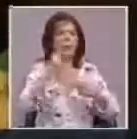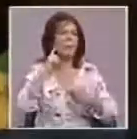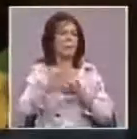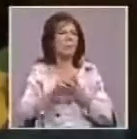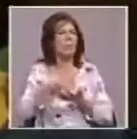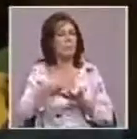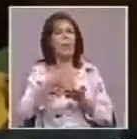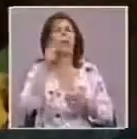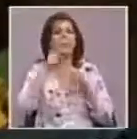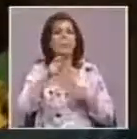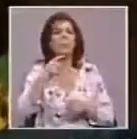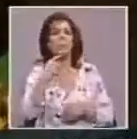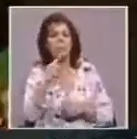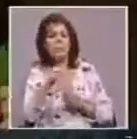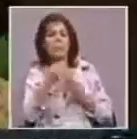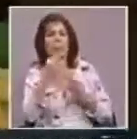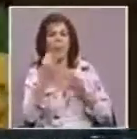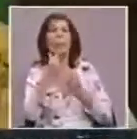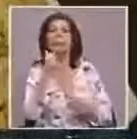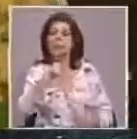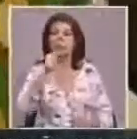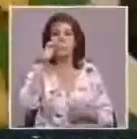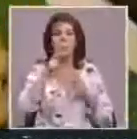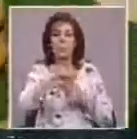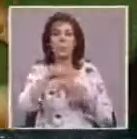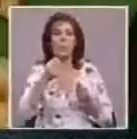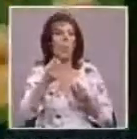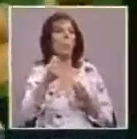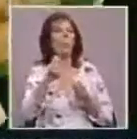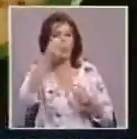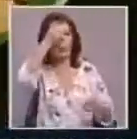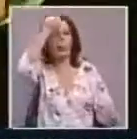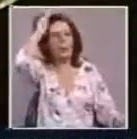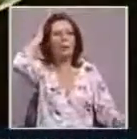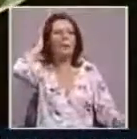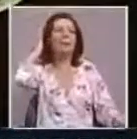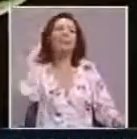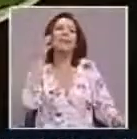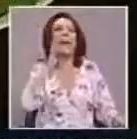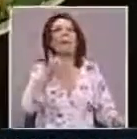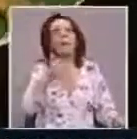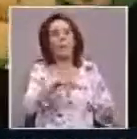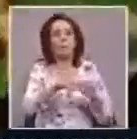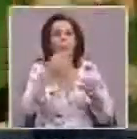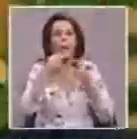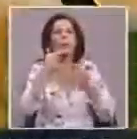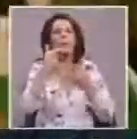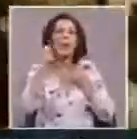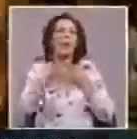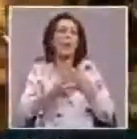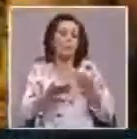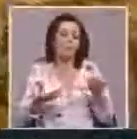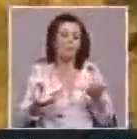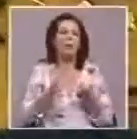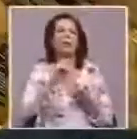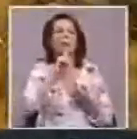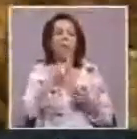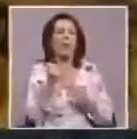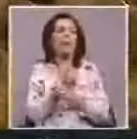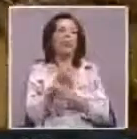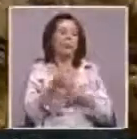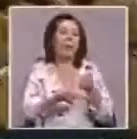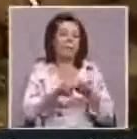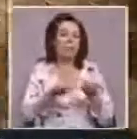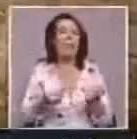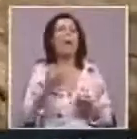E já agora, as pessoas são curiosas, vêm provar? Vêm, muito. Ora, ainda bem, assim também ficam a saber que é bom e podem depois também